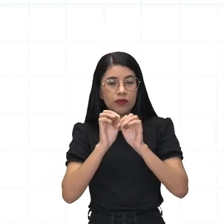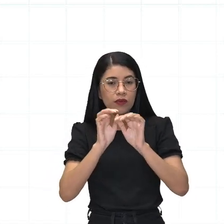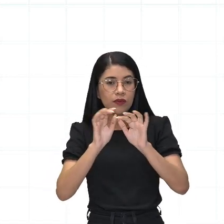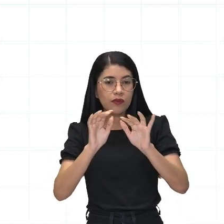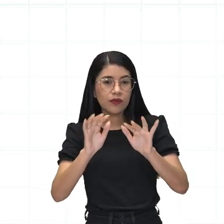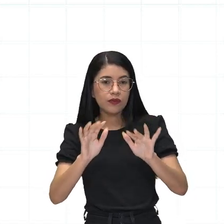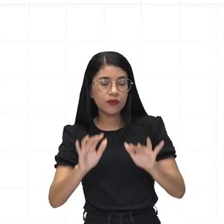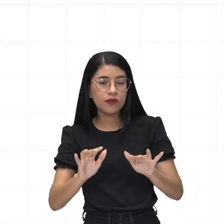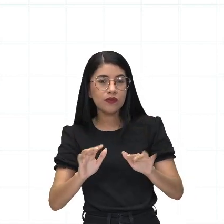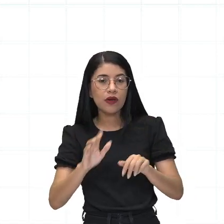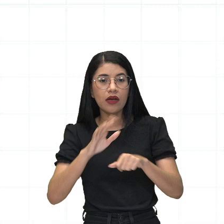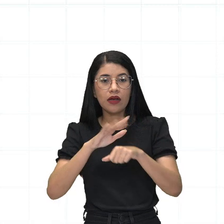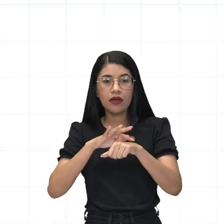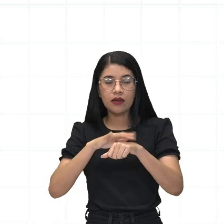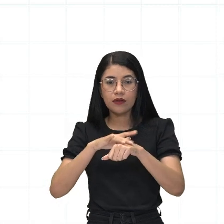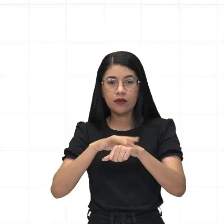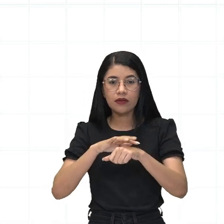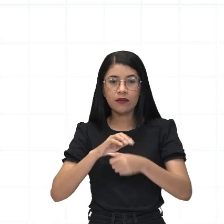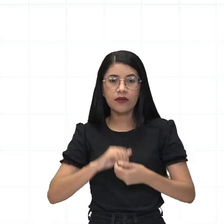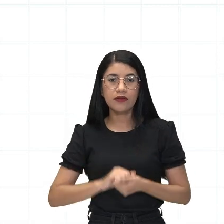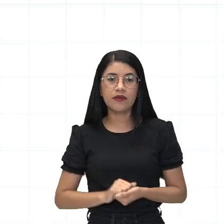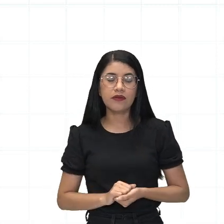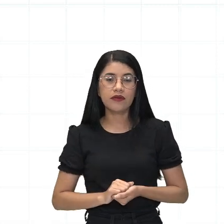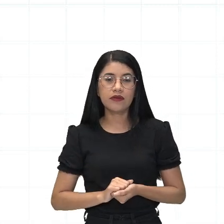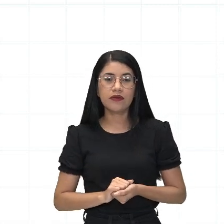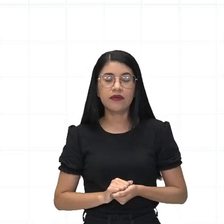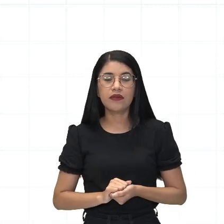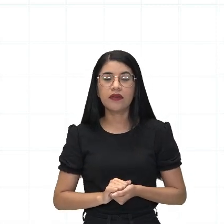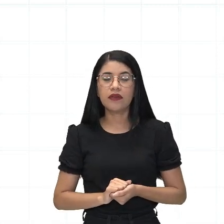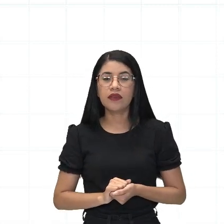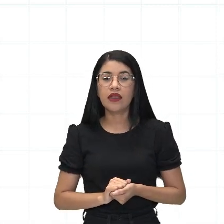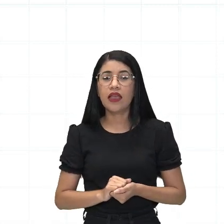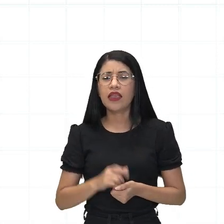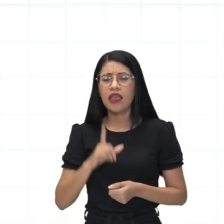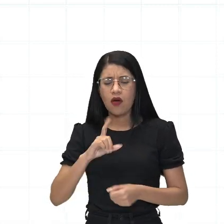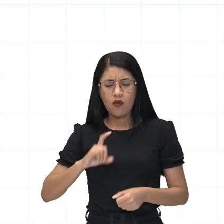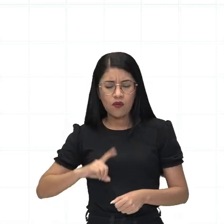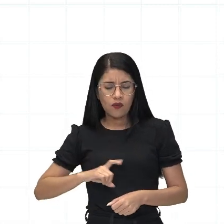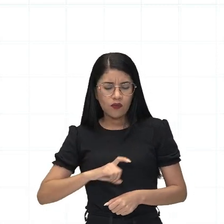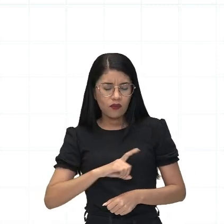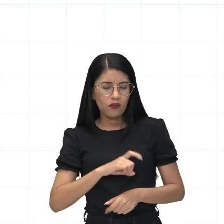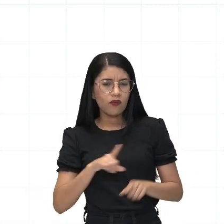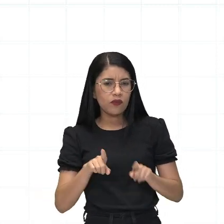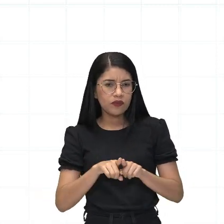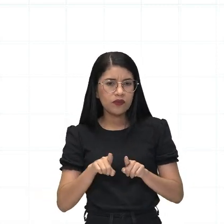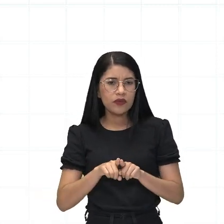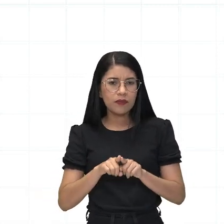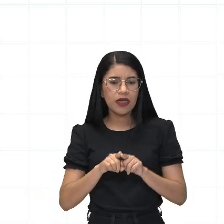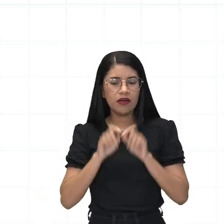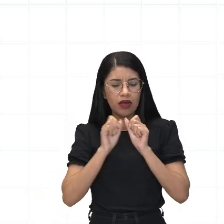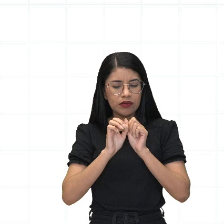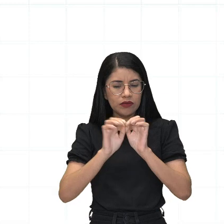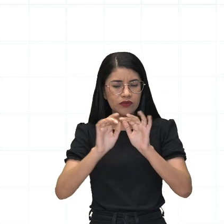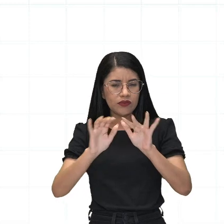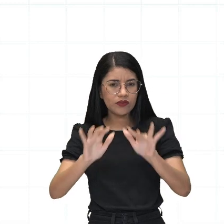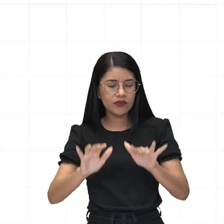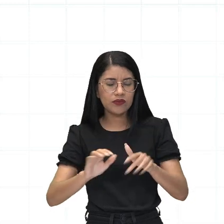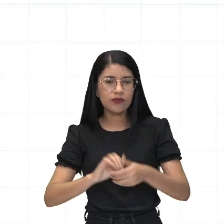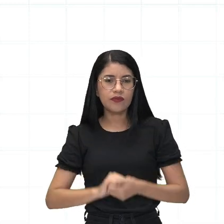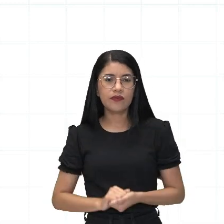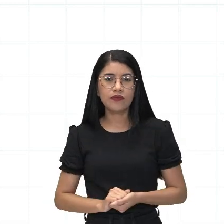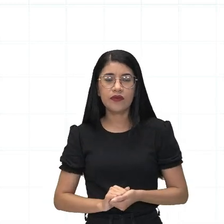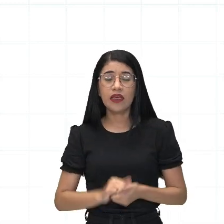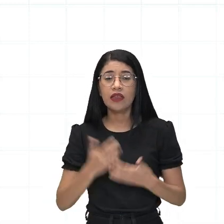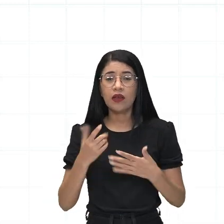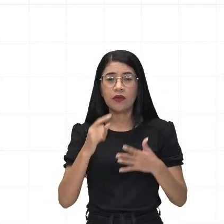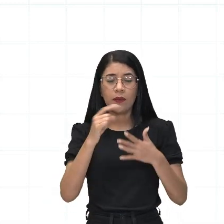por transmitir, né, o parasita, né, que é um verme também, certo? Então, esses